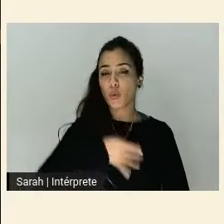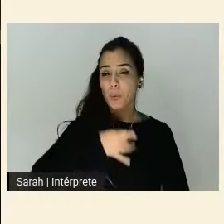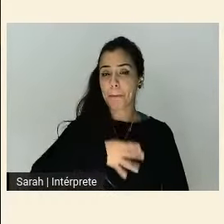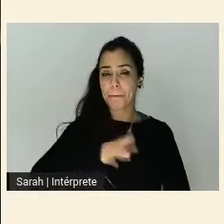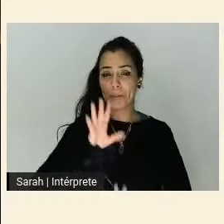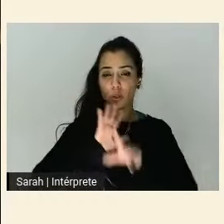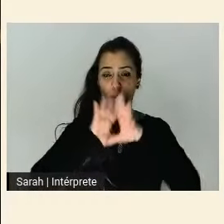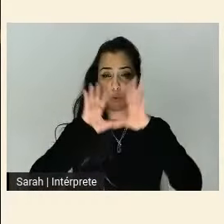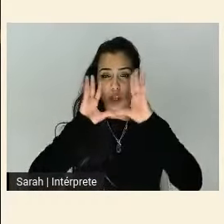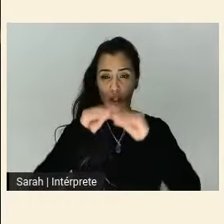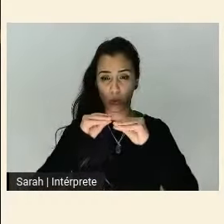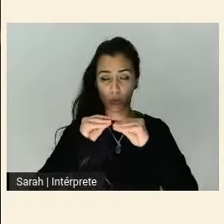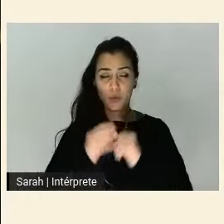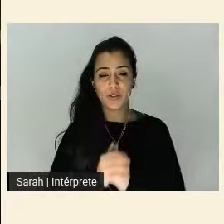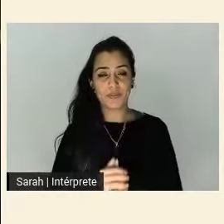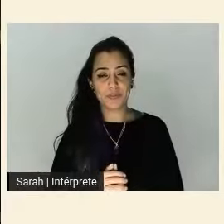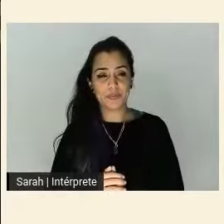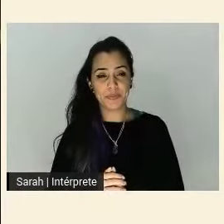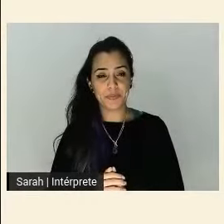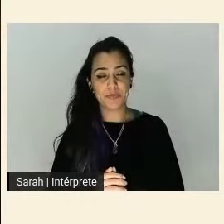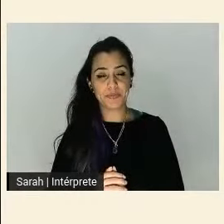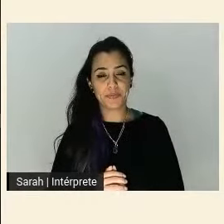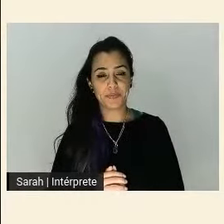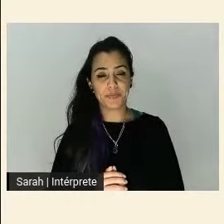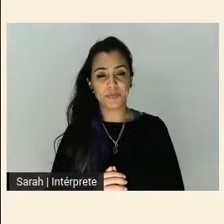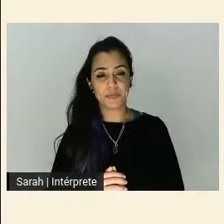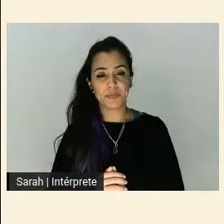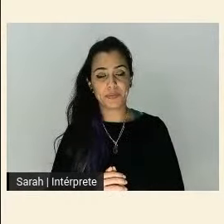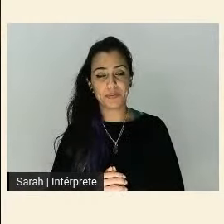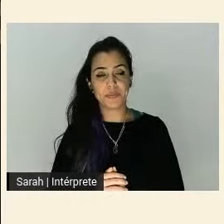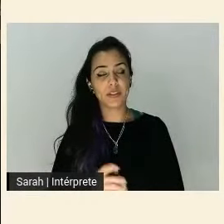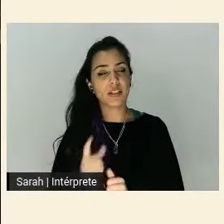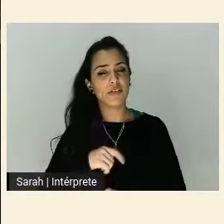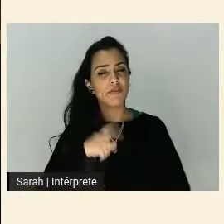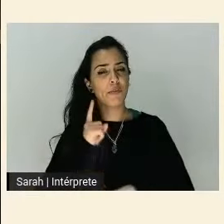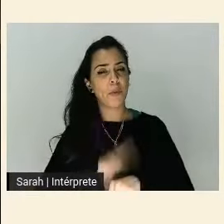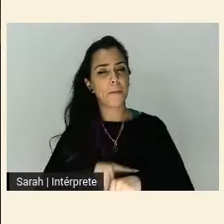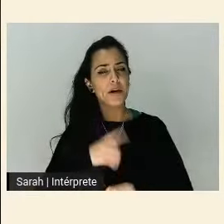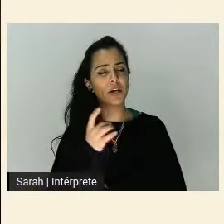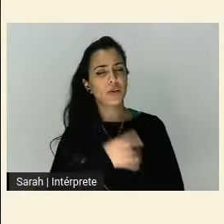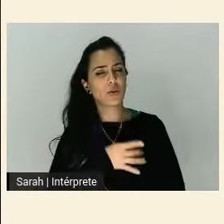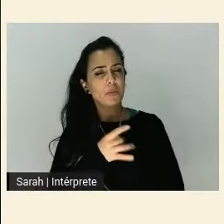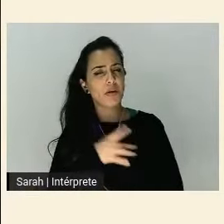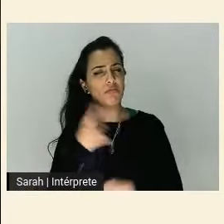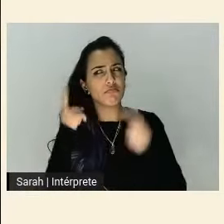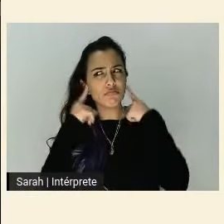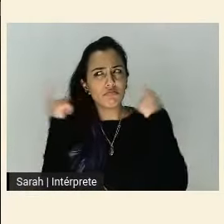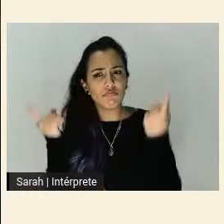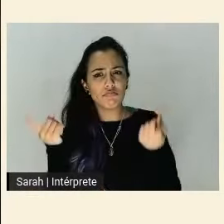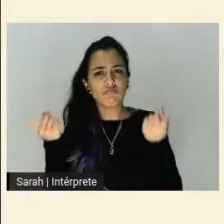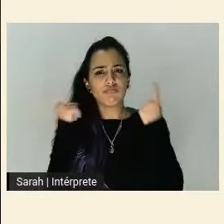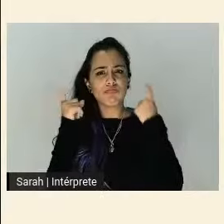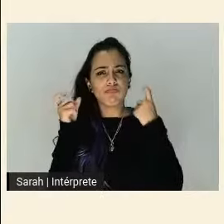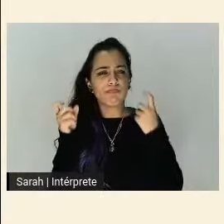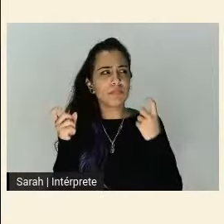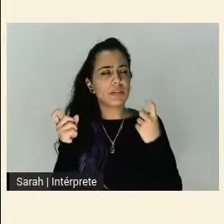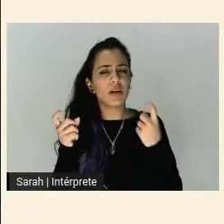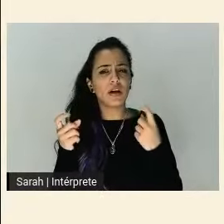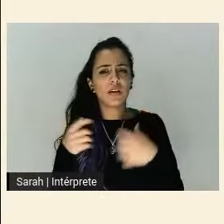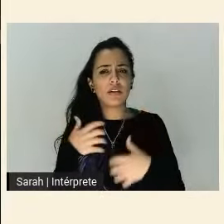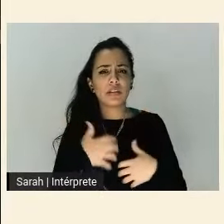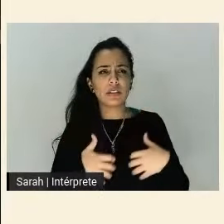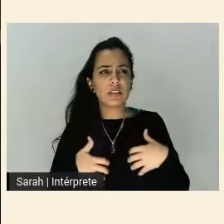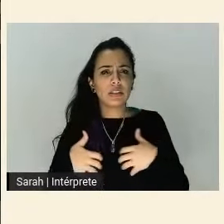Houve um momento em que o silêncio foi tão grande, escutando o murmurejo do Urariquera, que a índia Tapanhumas pariu uma